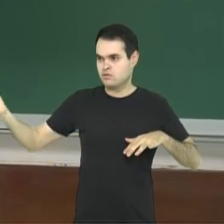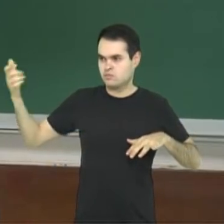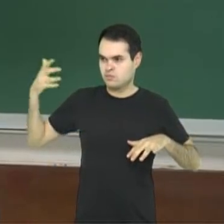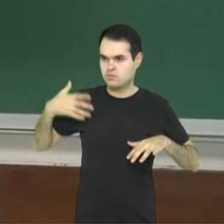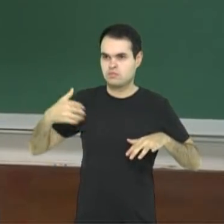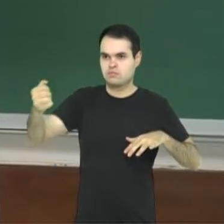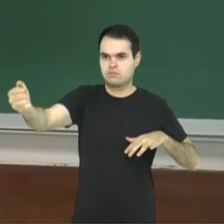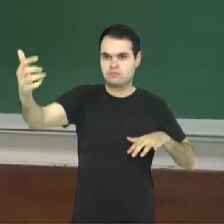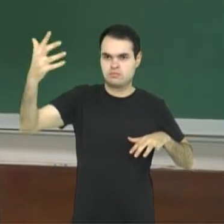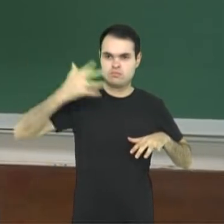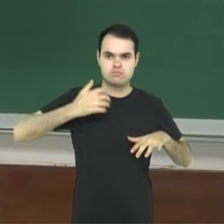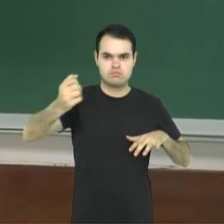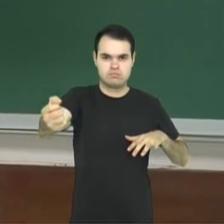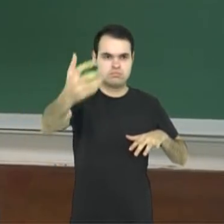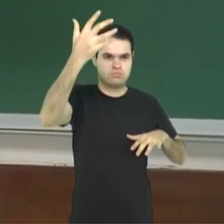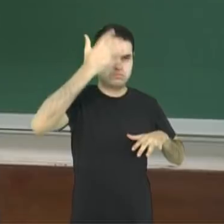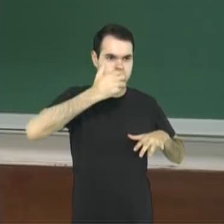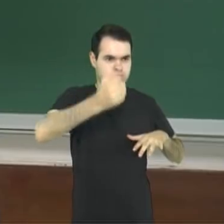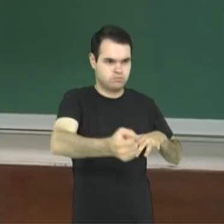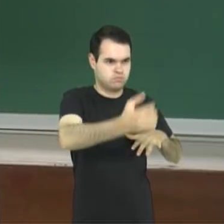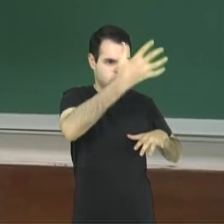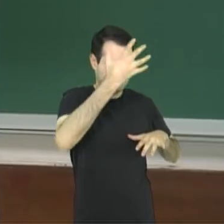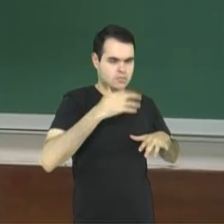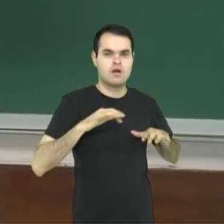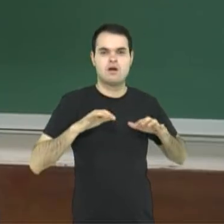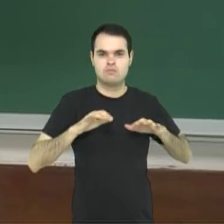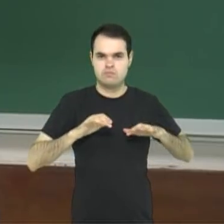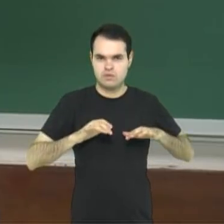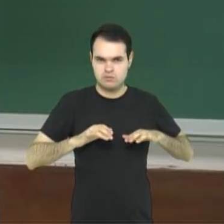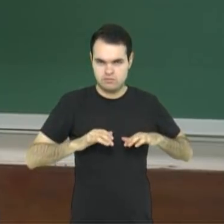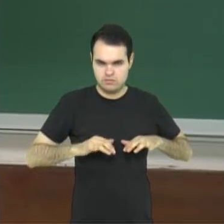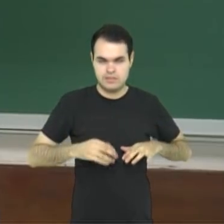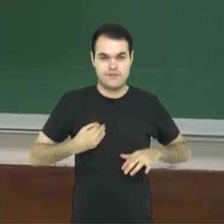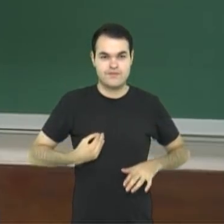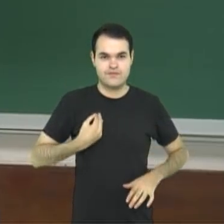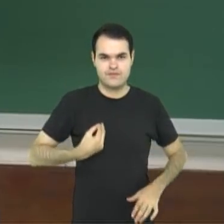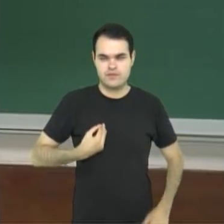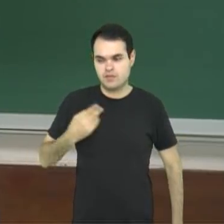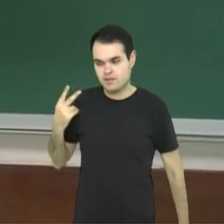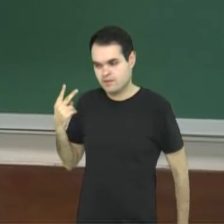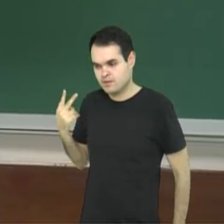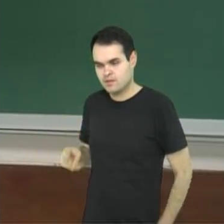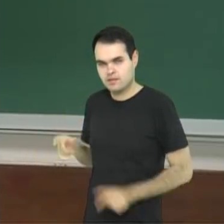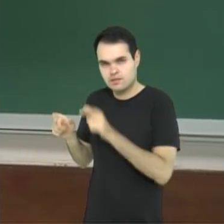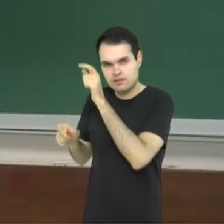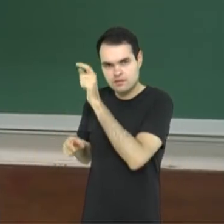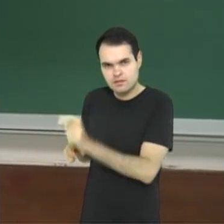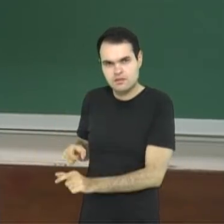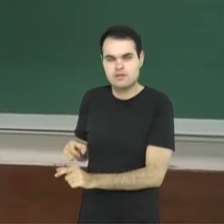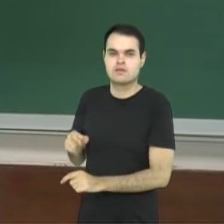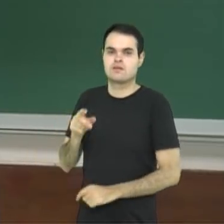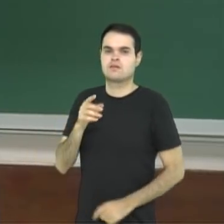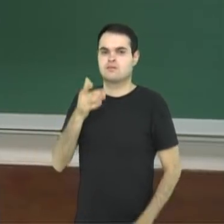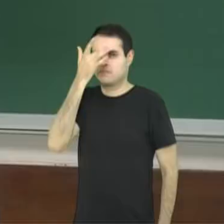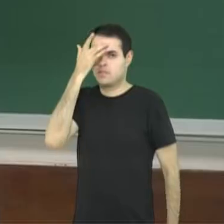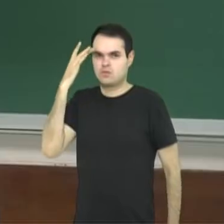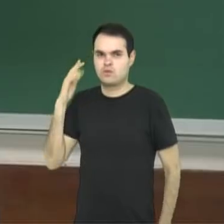nos possibilitam conhecer um pouquinho mais aprofundadamente sobre a vida daquela pessoa, sobre a qual a gente